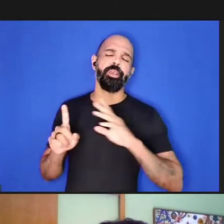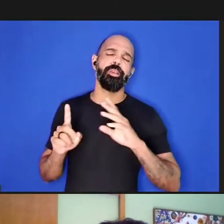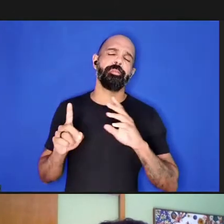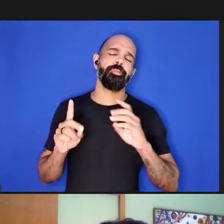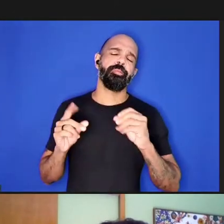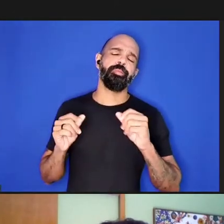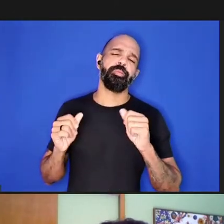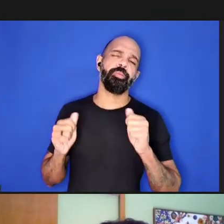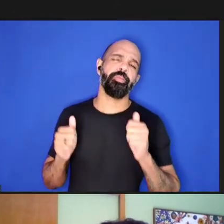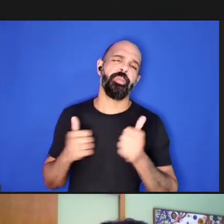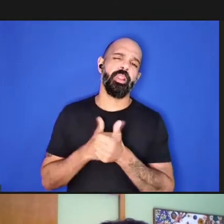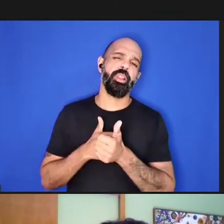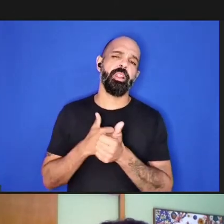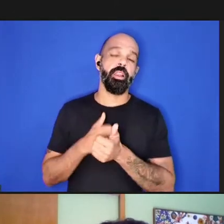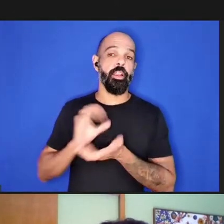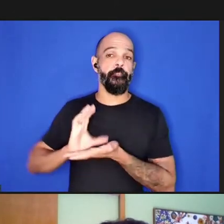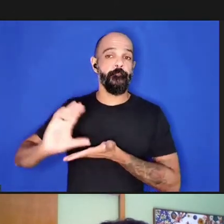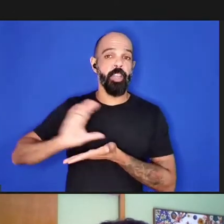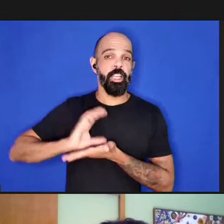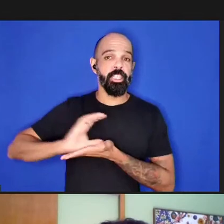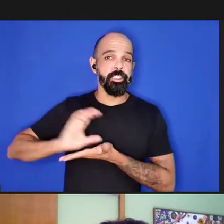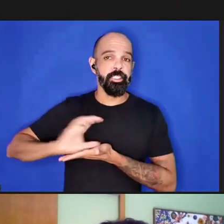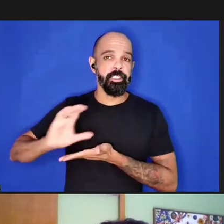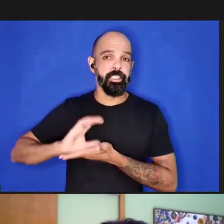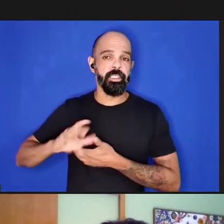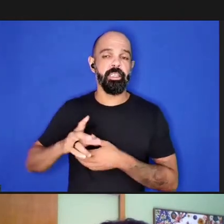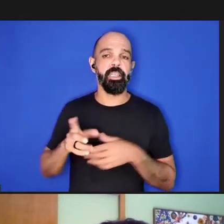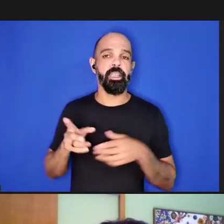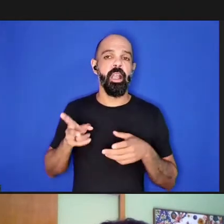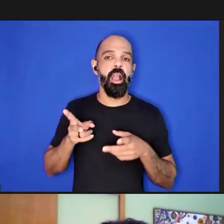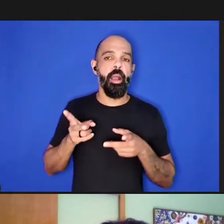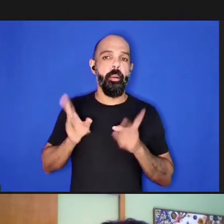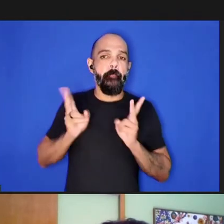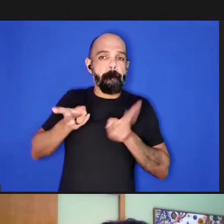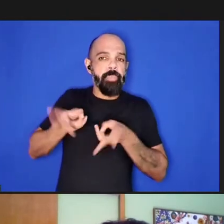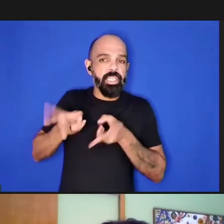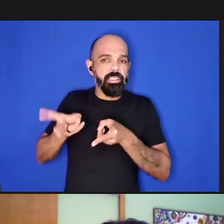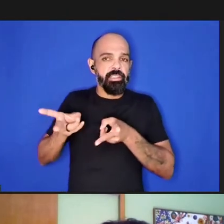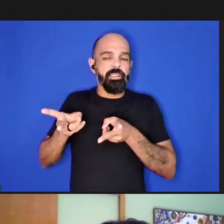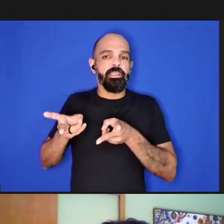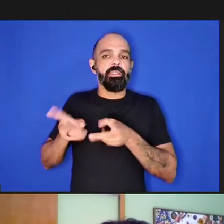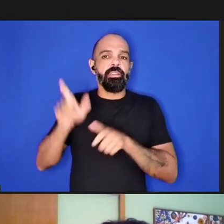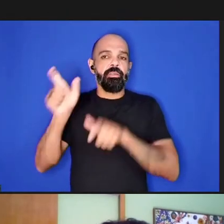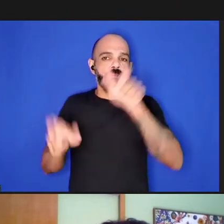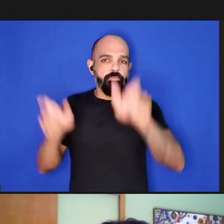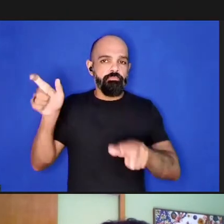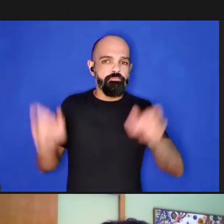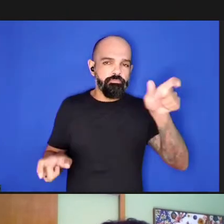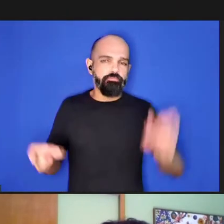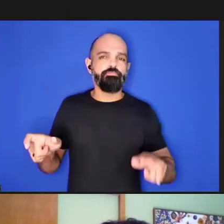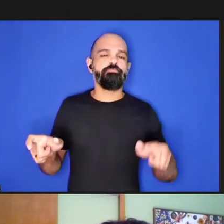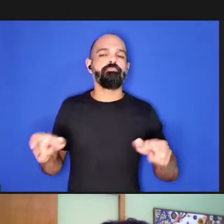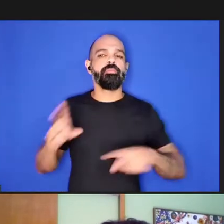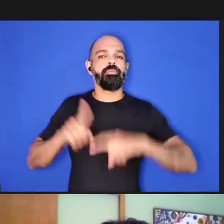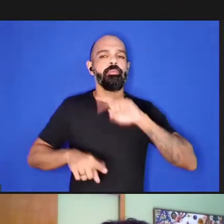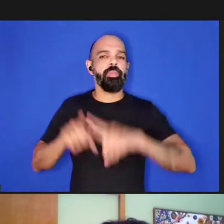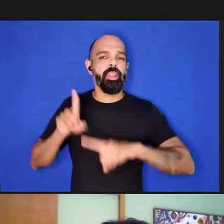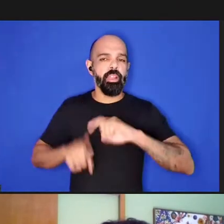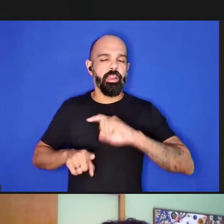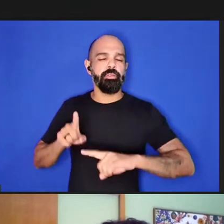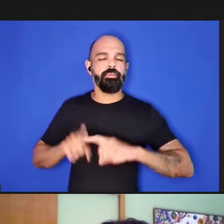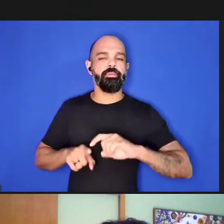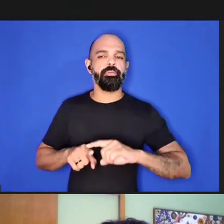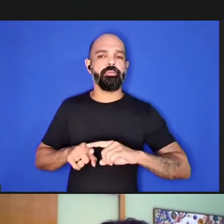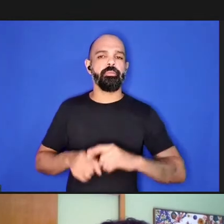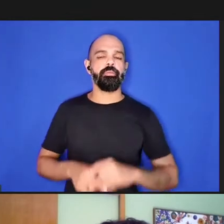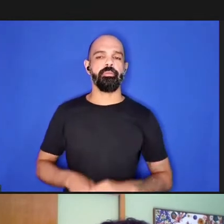os financiamentos para a conservação dessas espécimes, desse material.